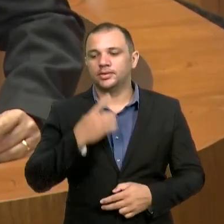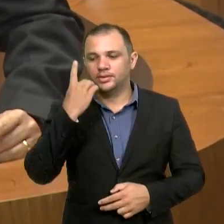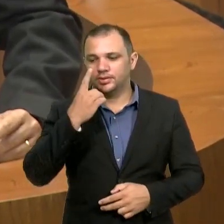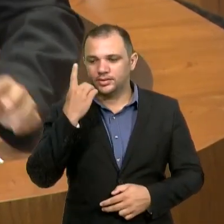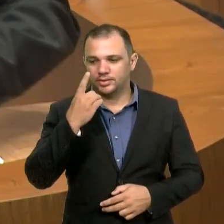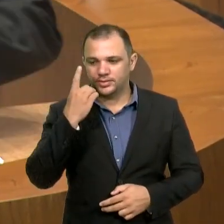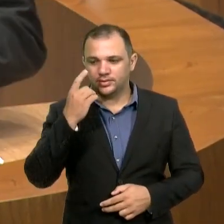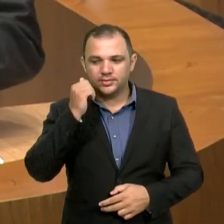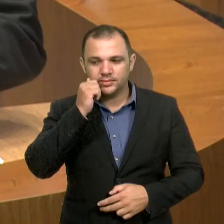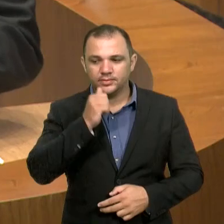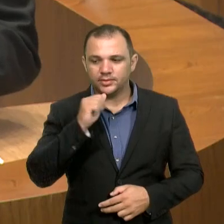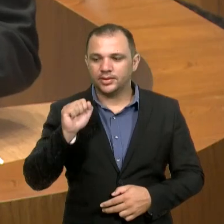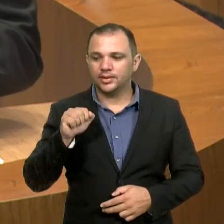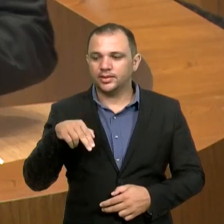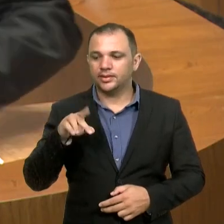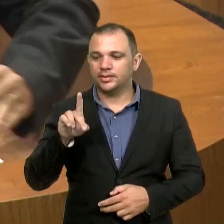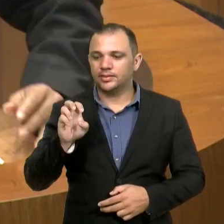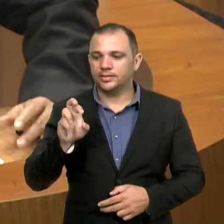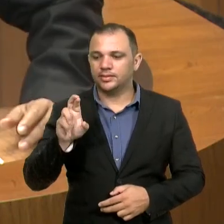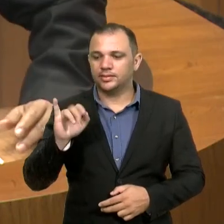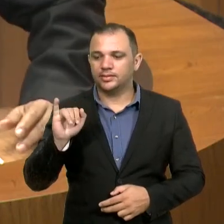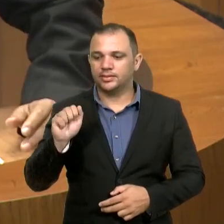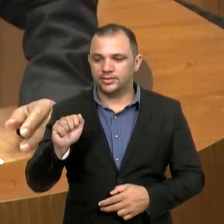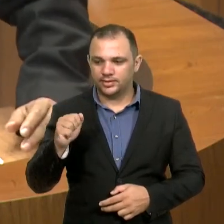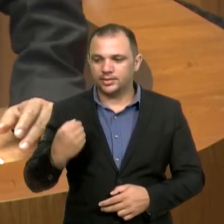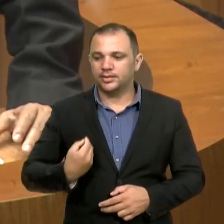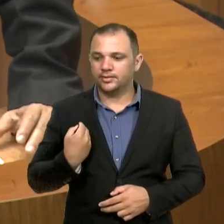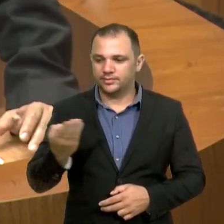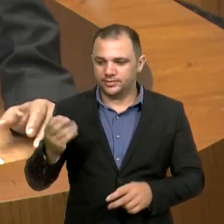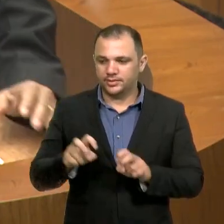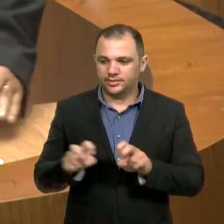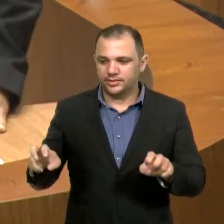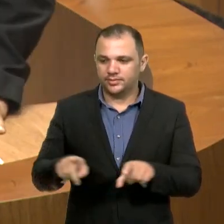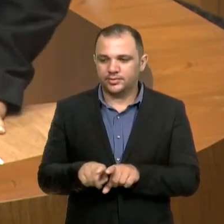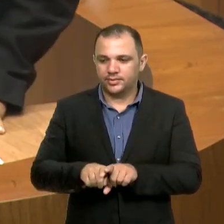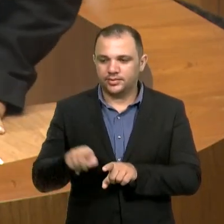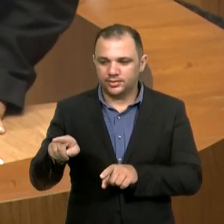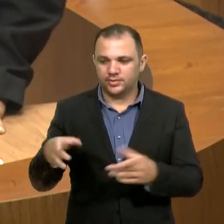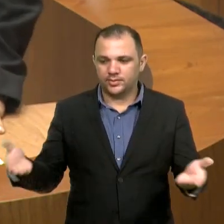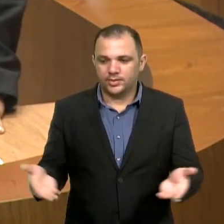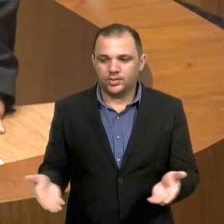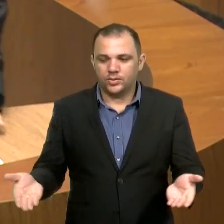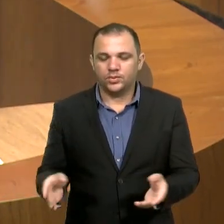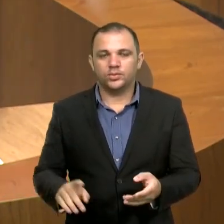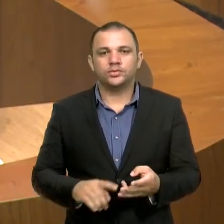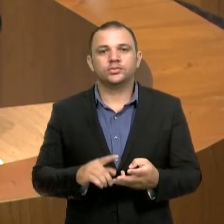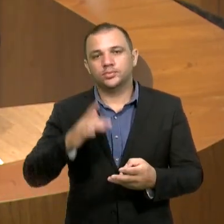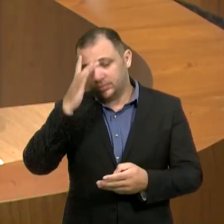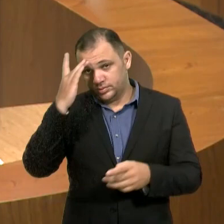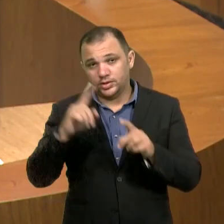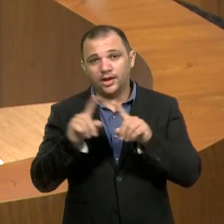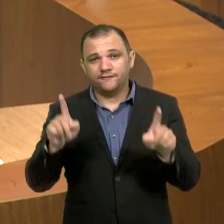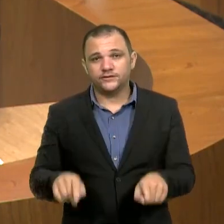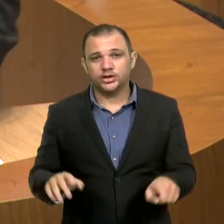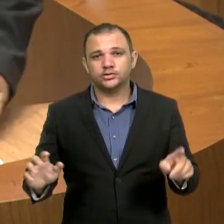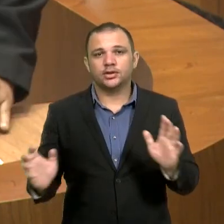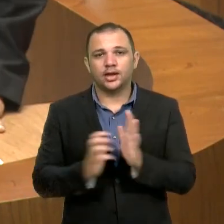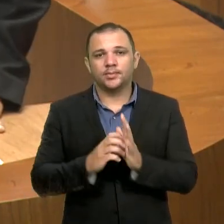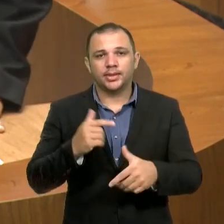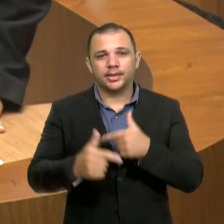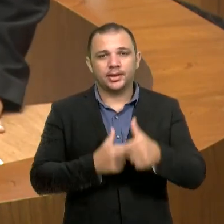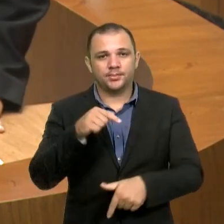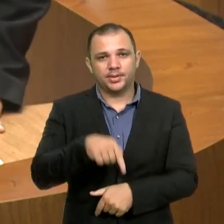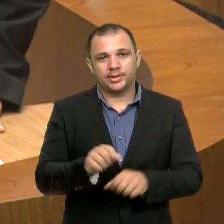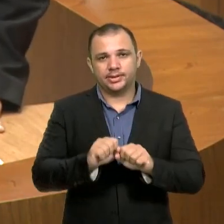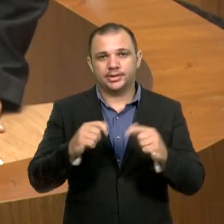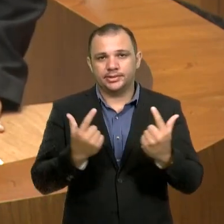deputada André, que está hoje ali também, né? Os funcionários, servidores da nossa querida Alema,